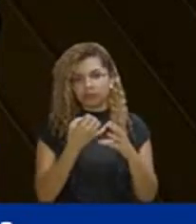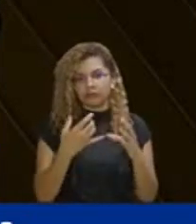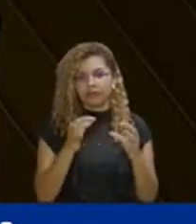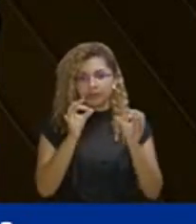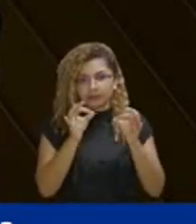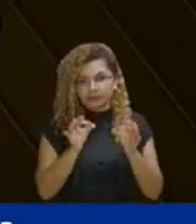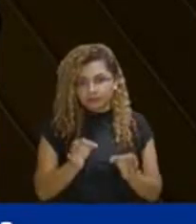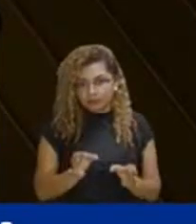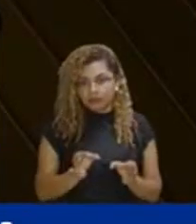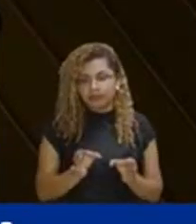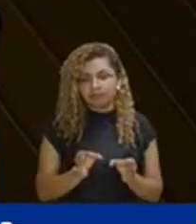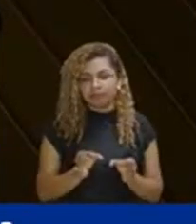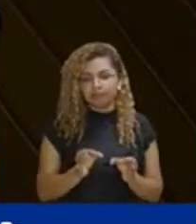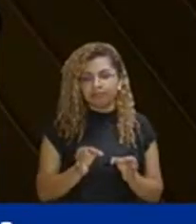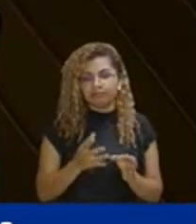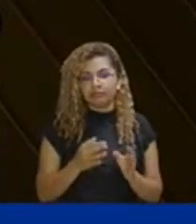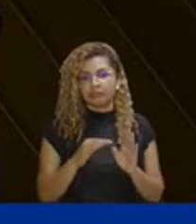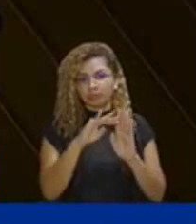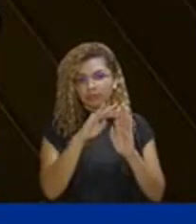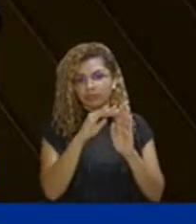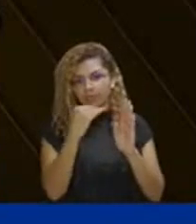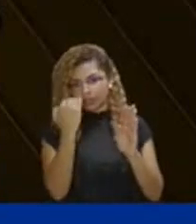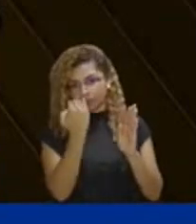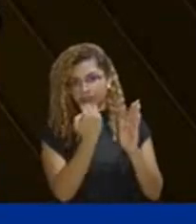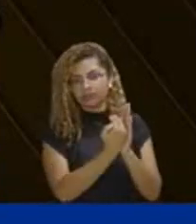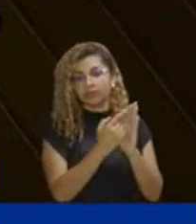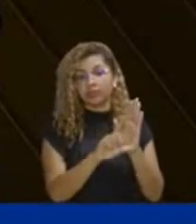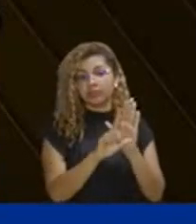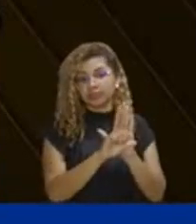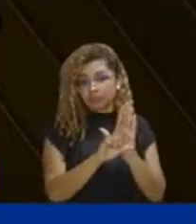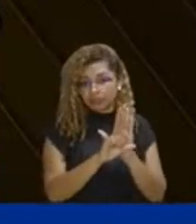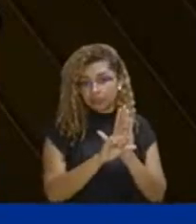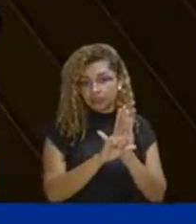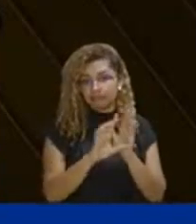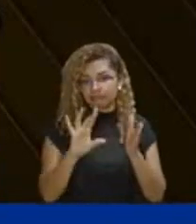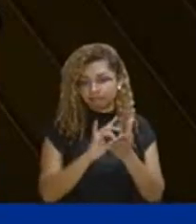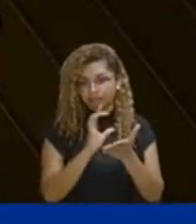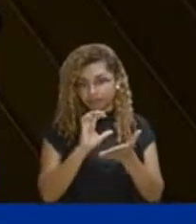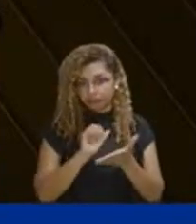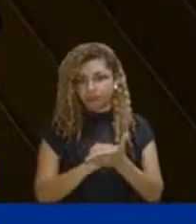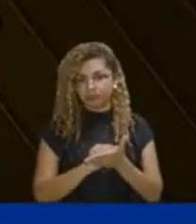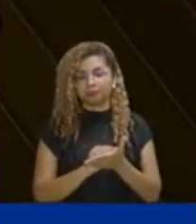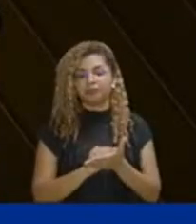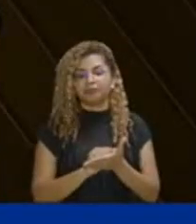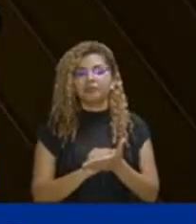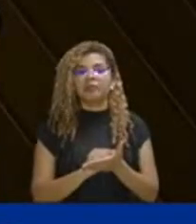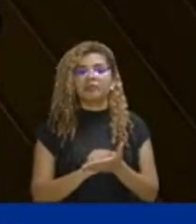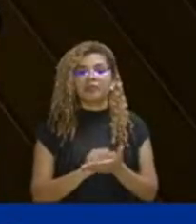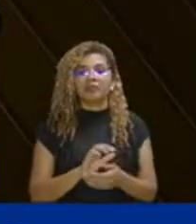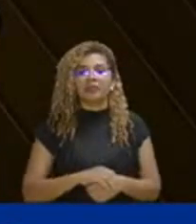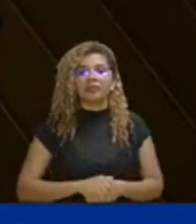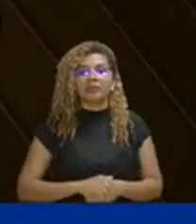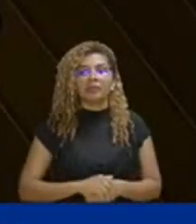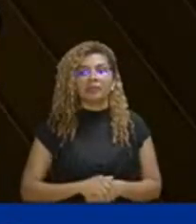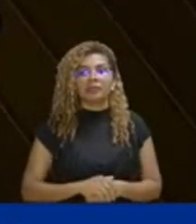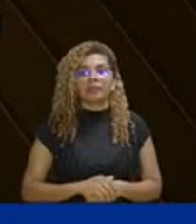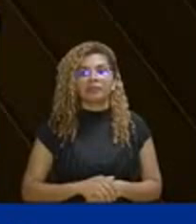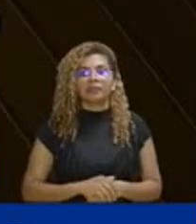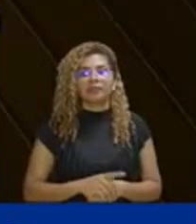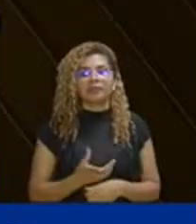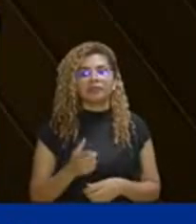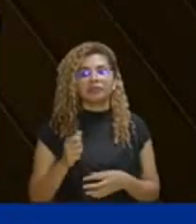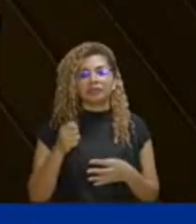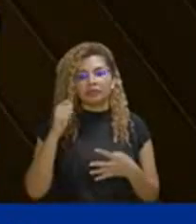acaso, incide alguma cláusula de inelegibilidade. Tal exame, contudo, está adstrito aos limites estabelecidos na súmula